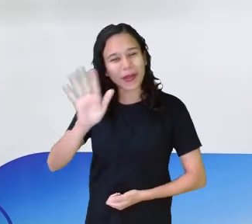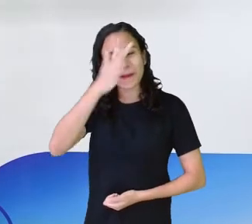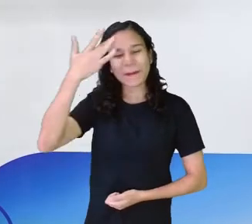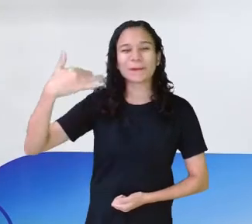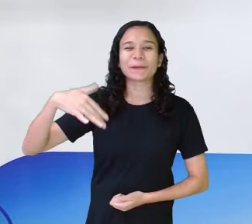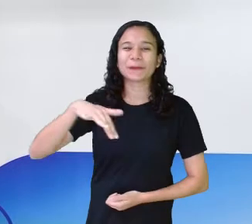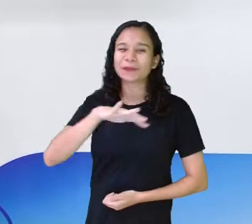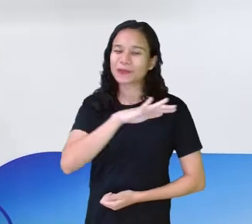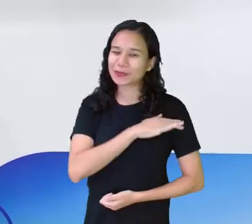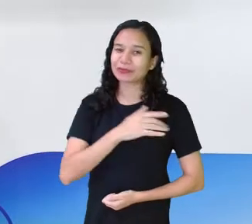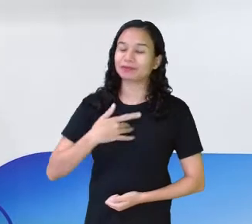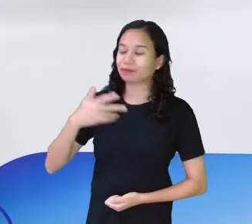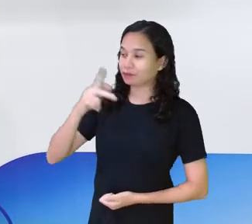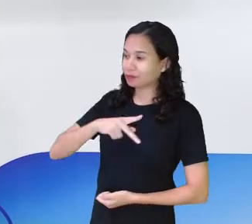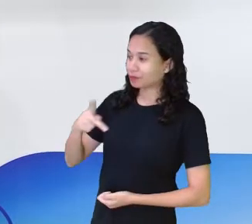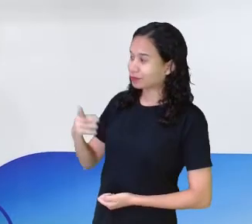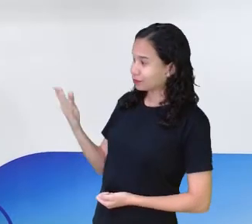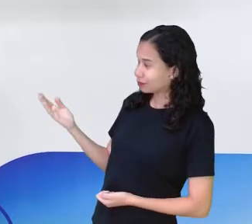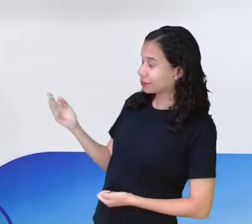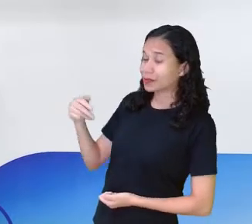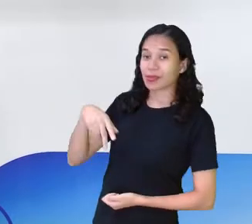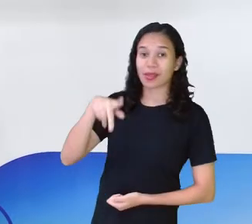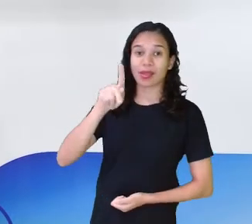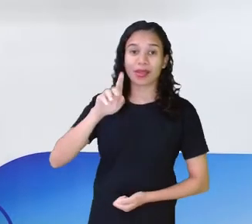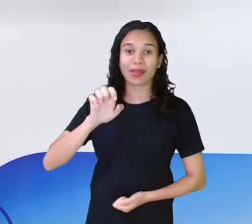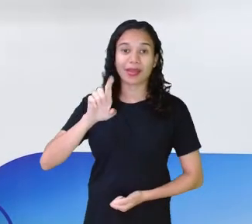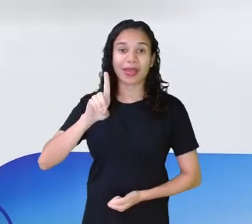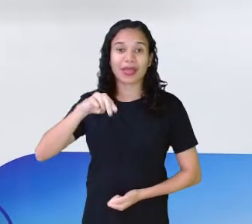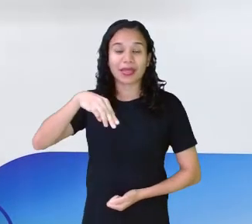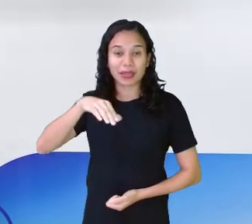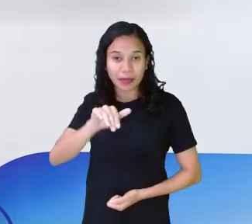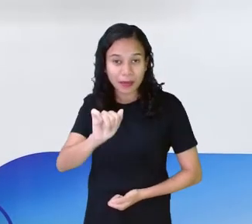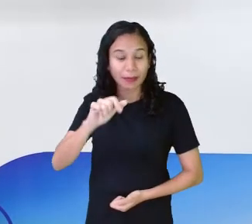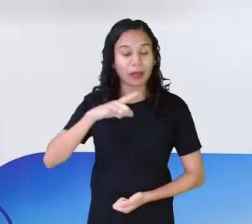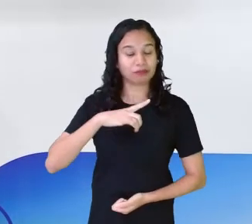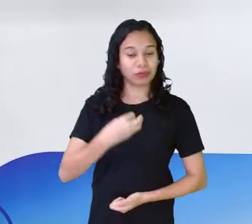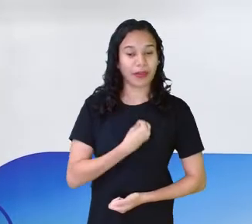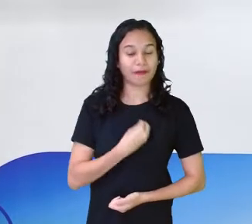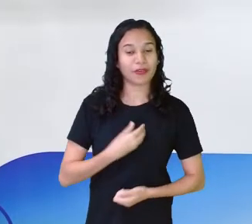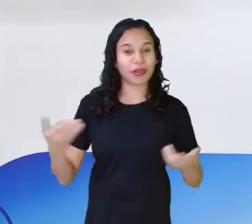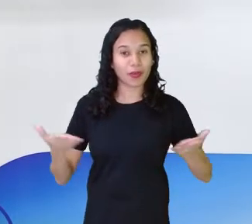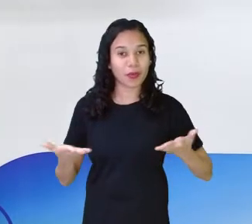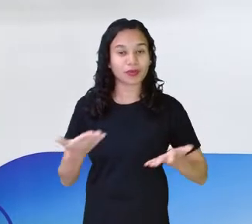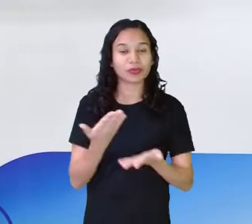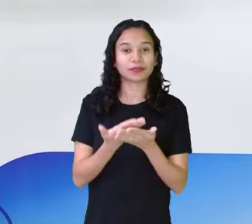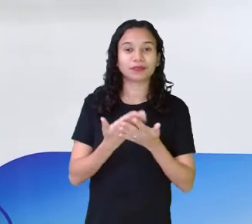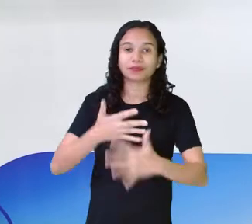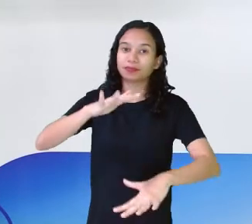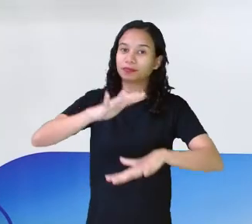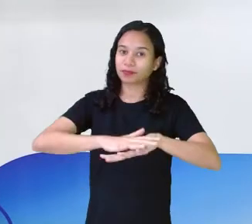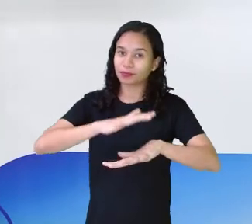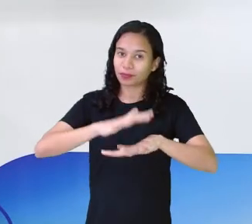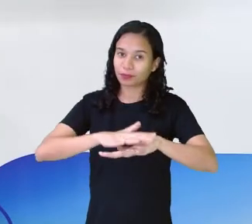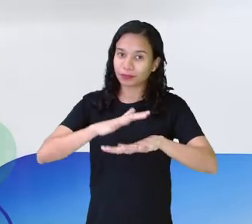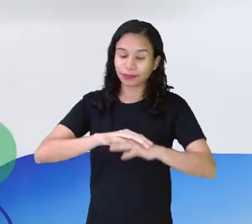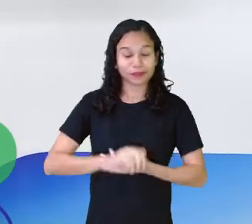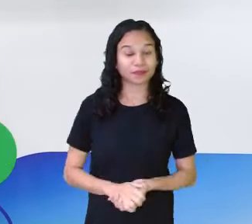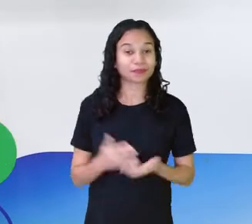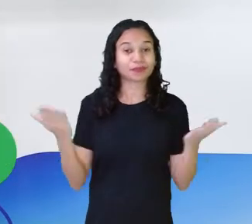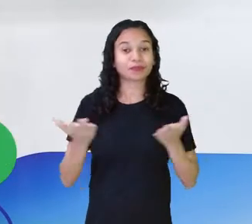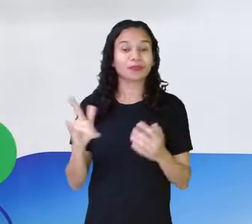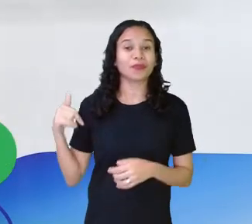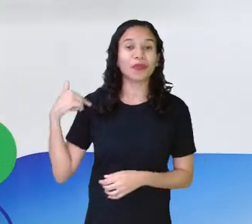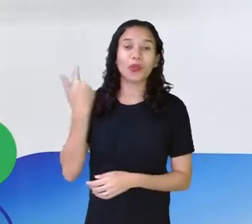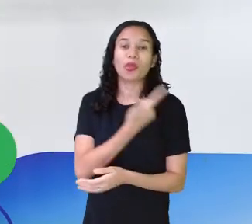Olá, pessoal. Eu sou a professora Kedma Santos e estou aqui para mais uma aula de matemática. Hoje a gente